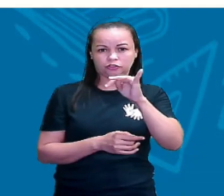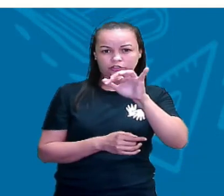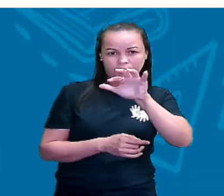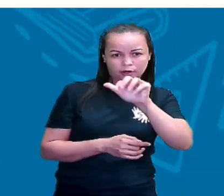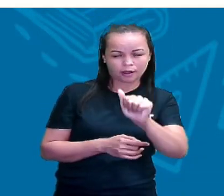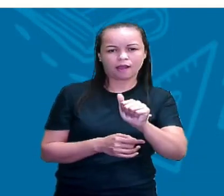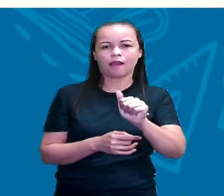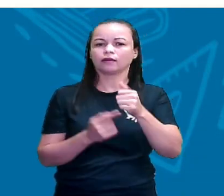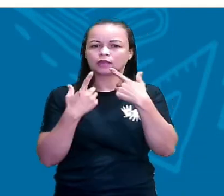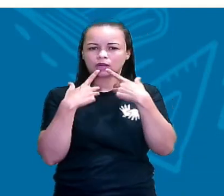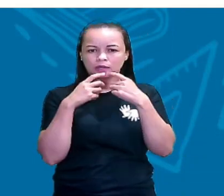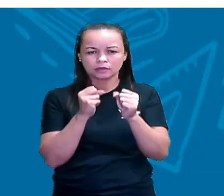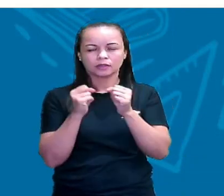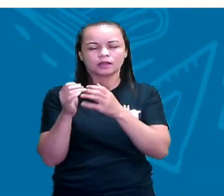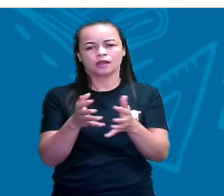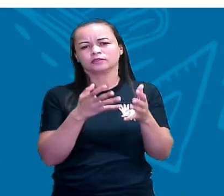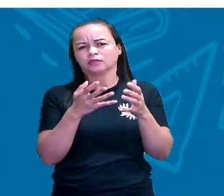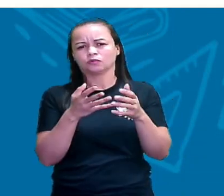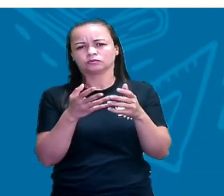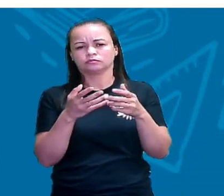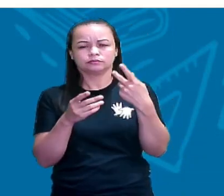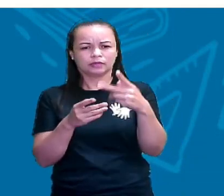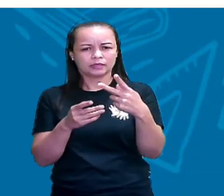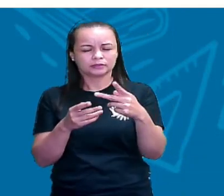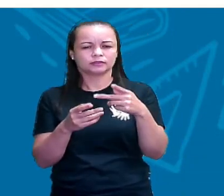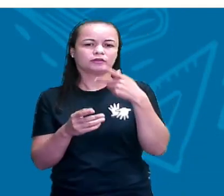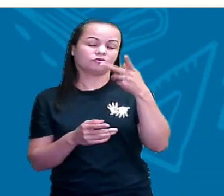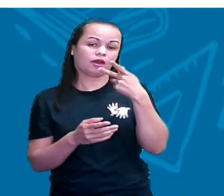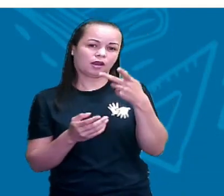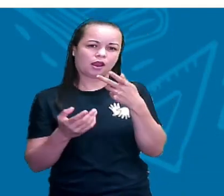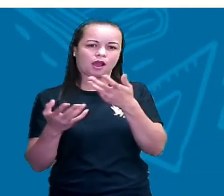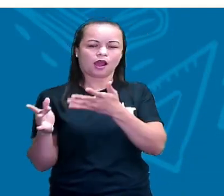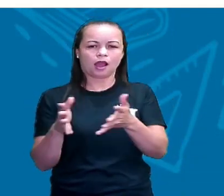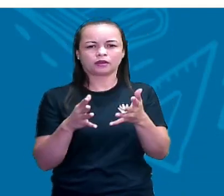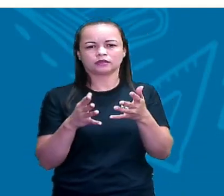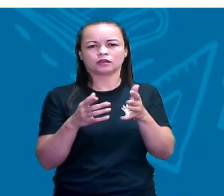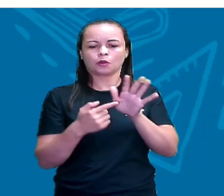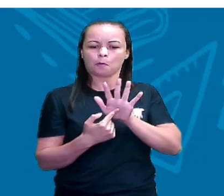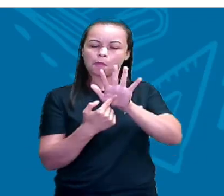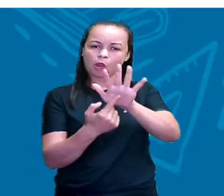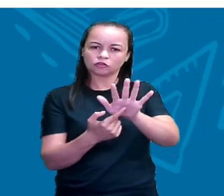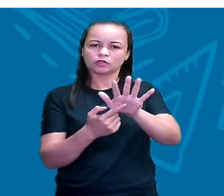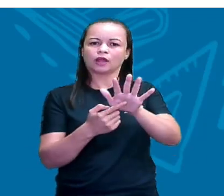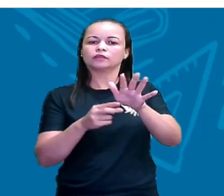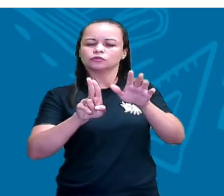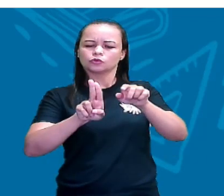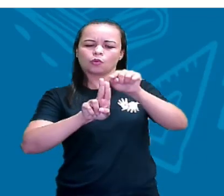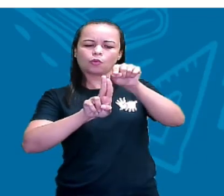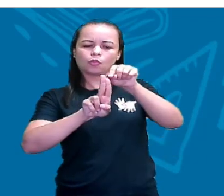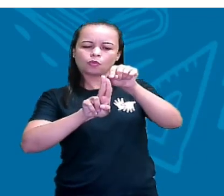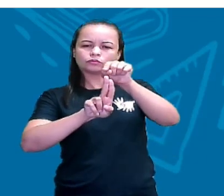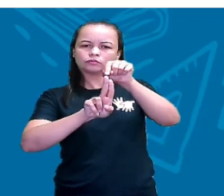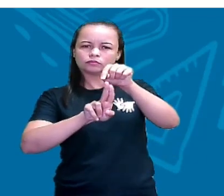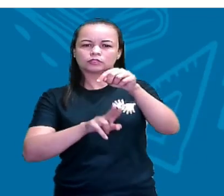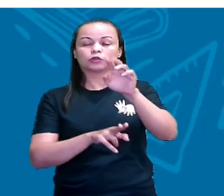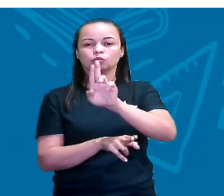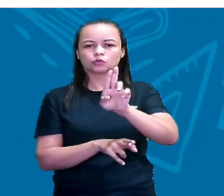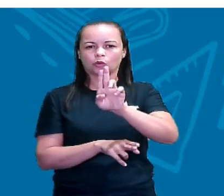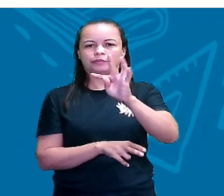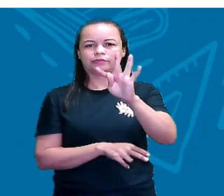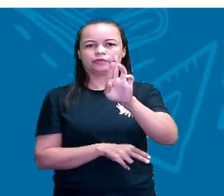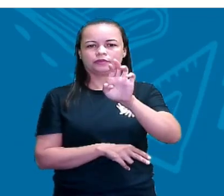que esse U precisa ser pronunciado, ele vai estar marcado com esse trema, tá